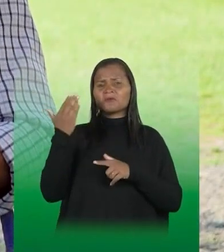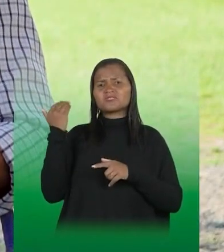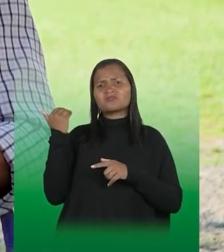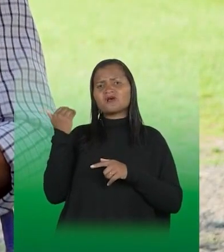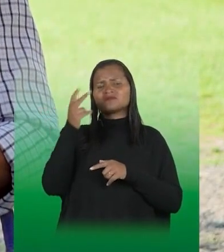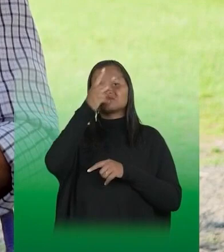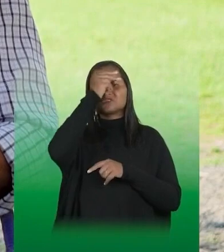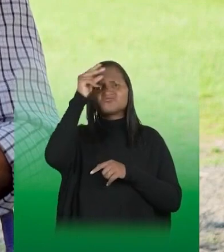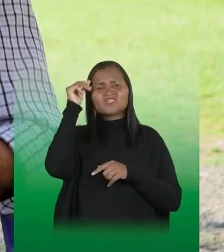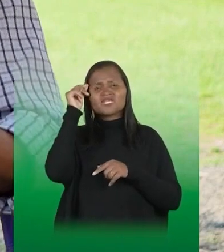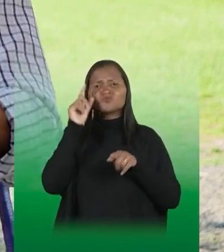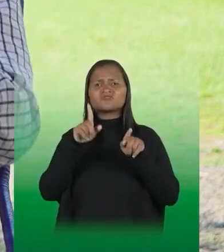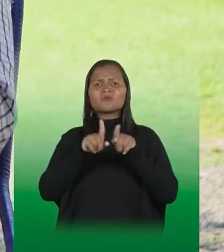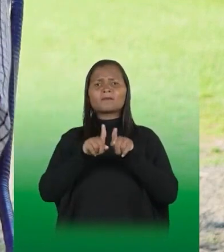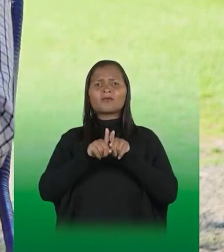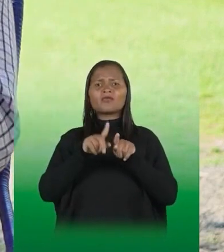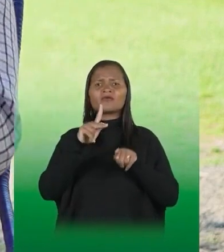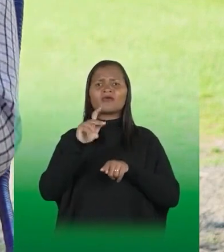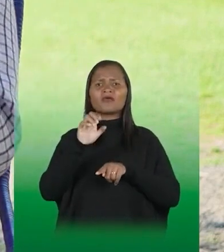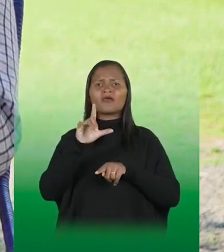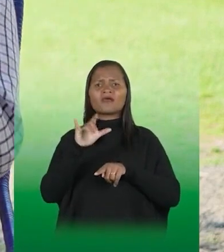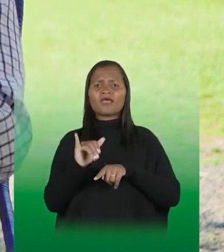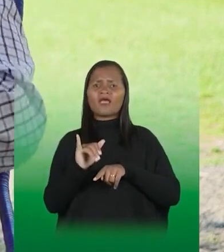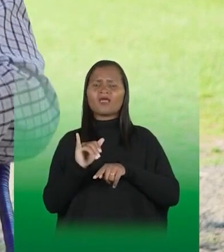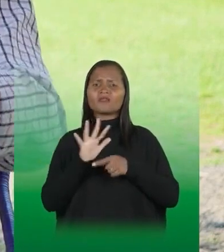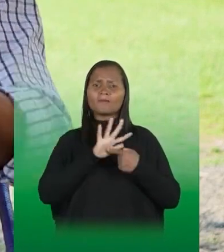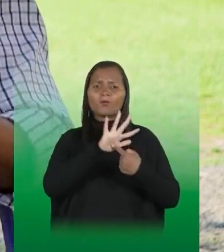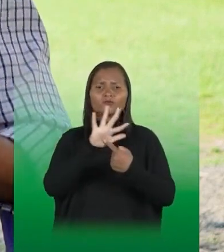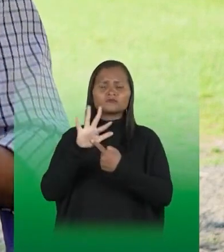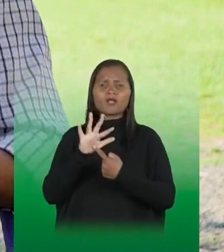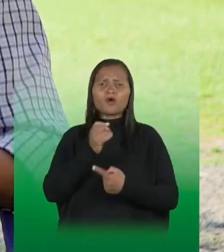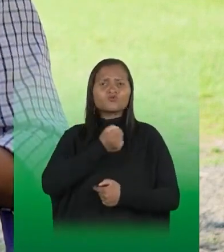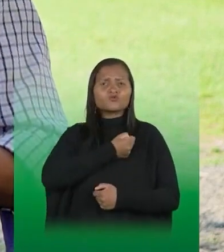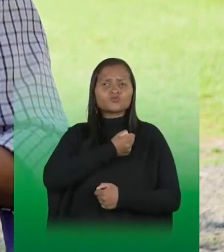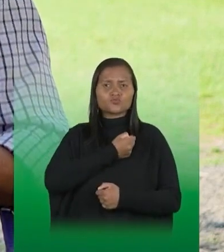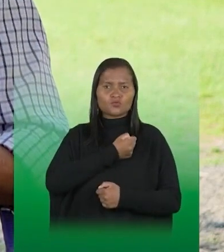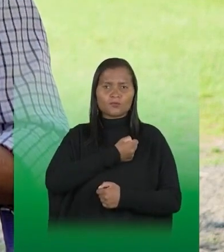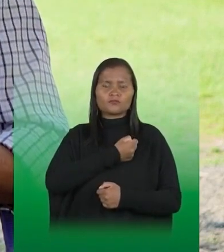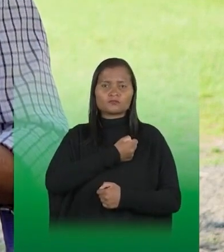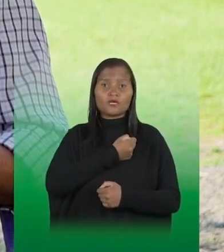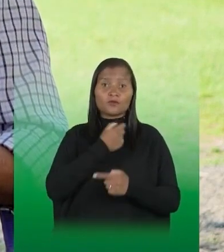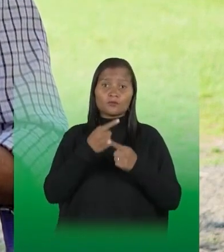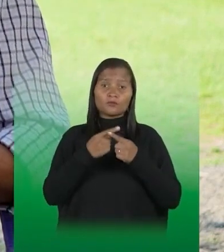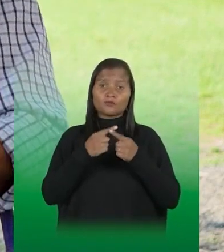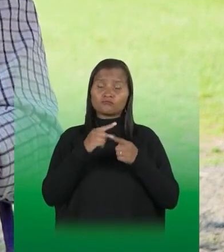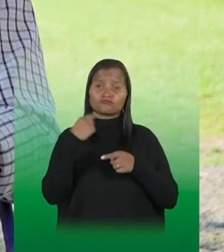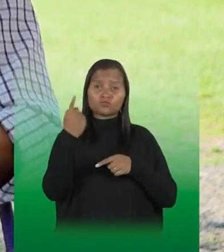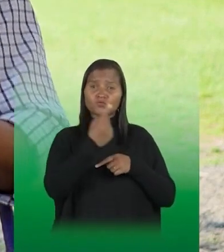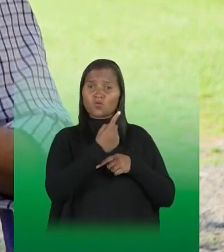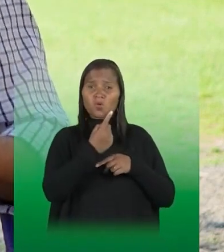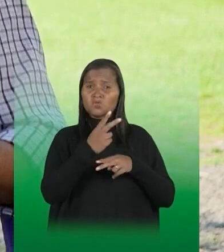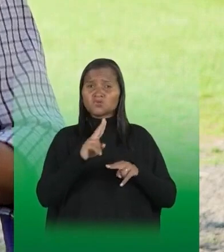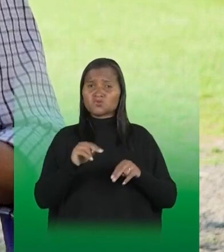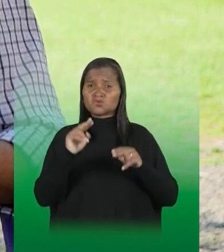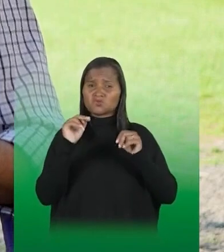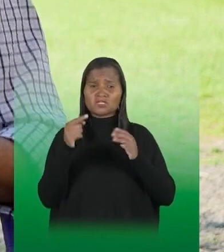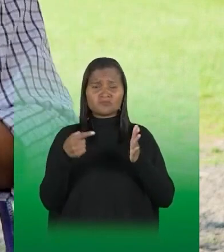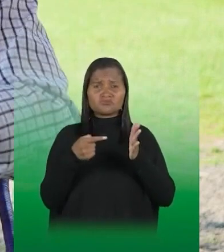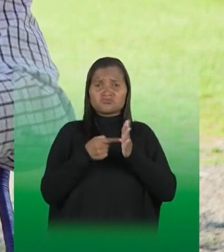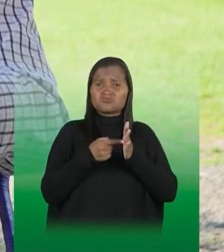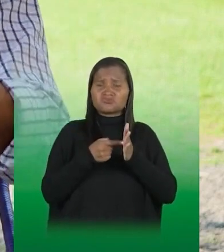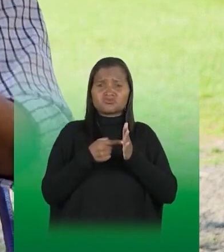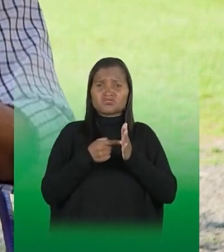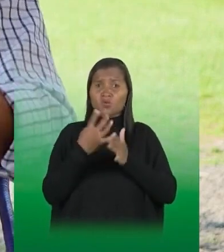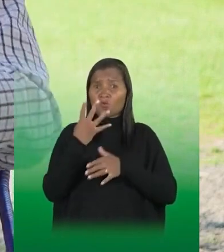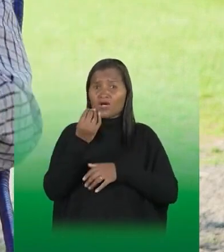quando eu fui prefeito, nem quando a Kelly foi prefeita, em mostrar os números. Porque nós nunca fomos apontados